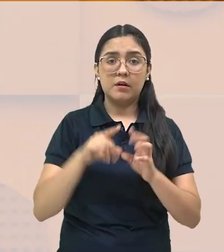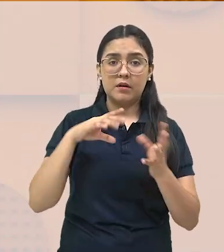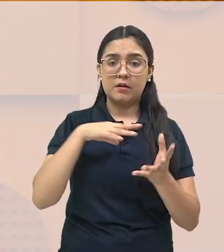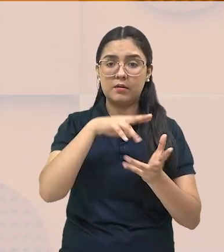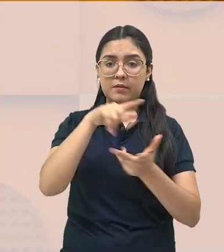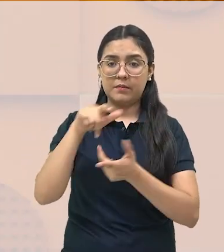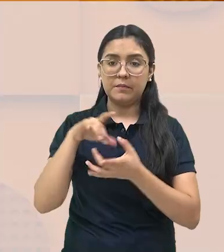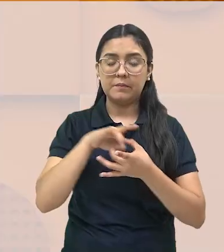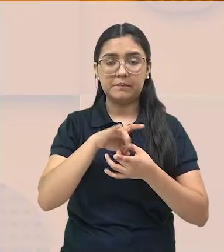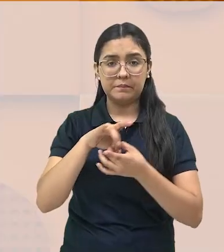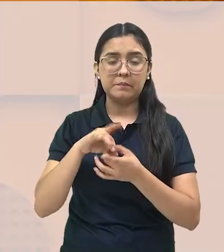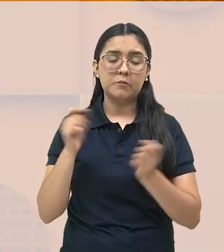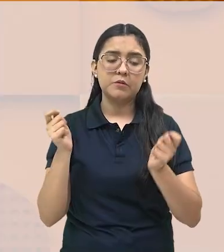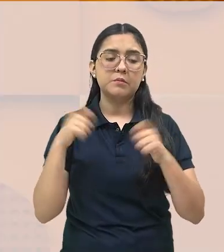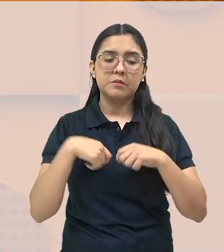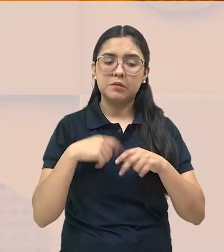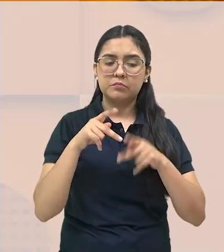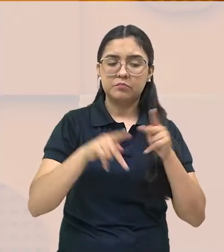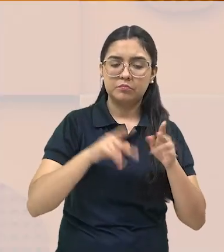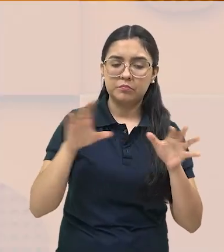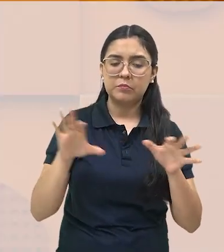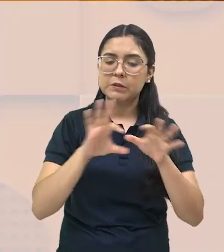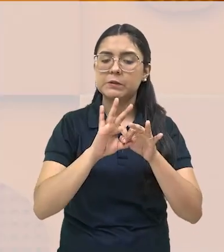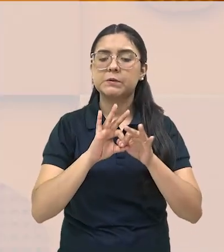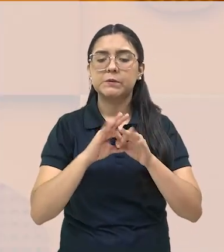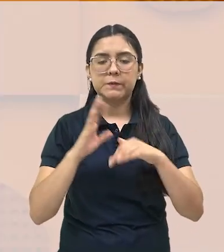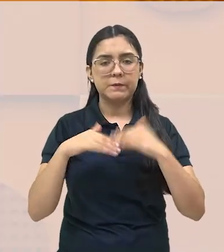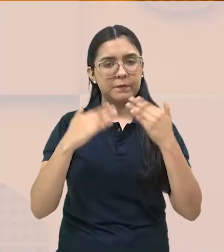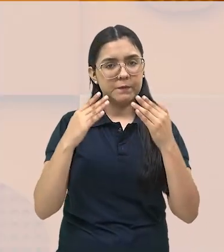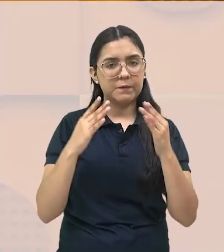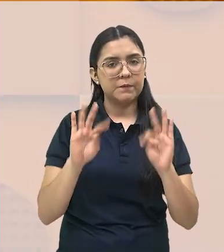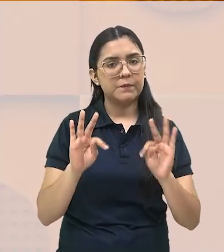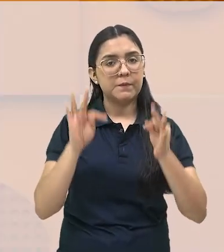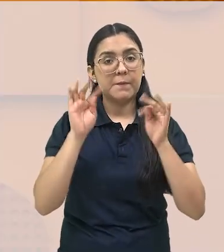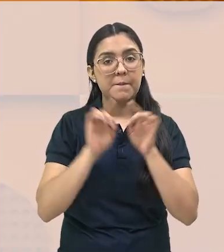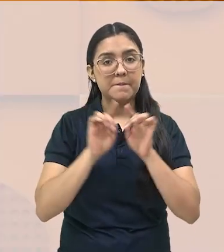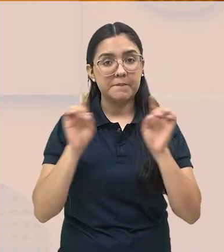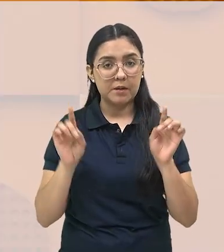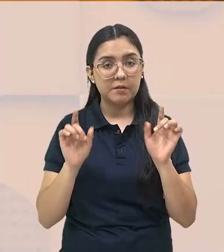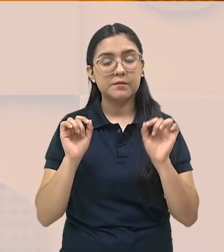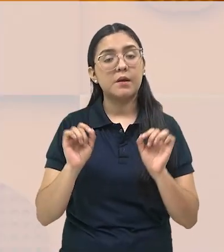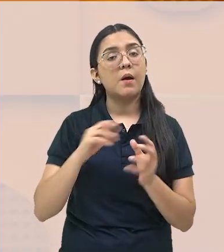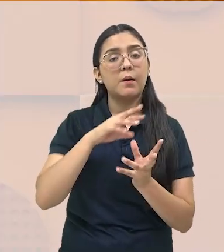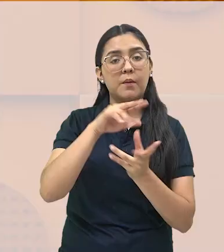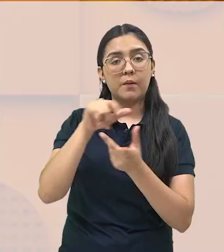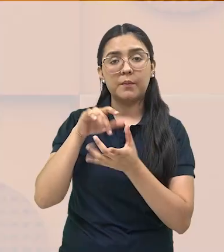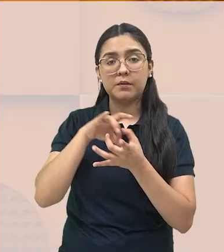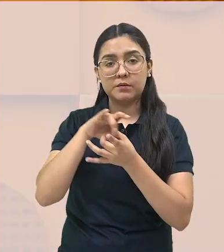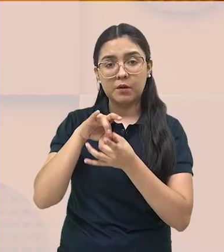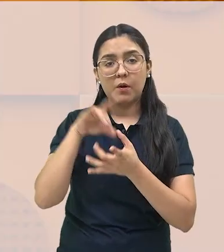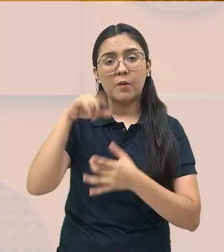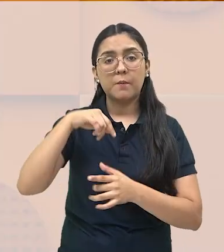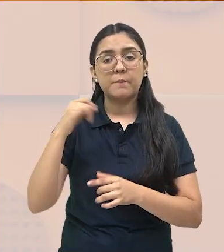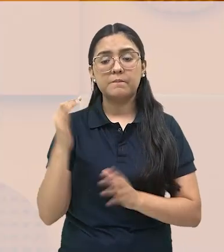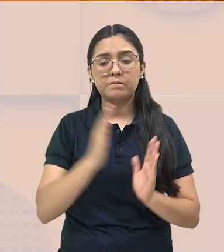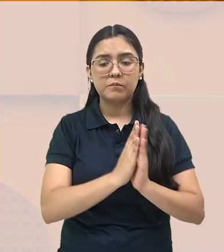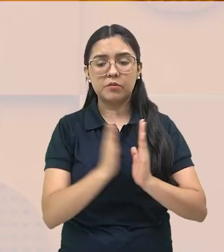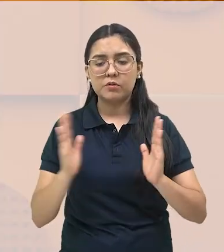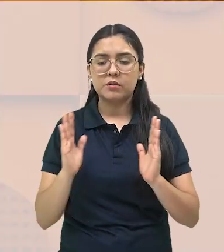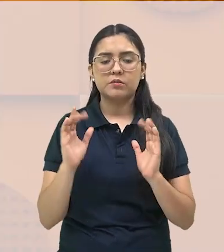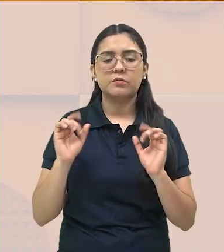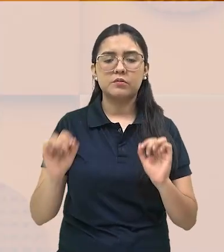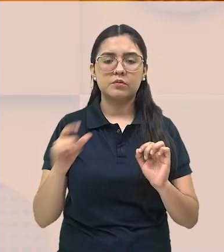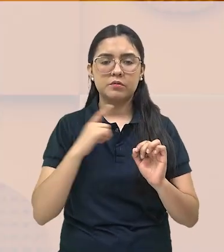questão da conexão entre os povos, do desenvolvimento tecnológico, mas a globalização ela é um processo